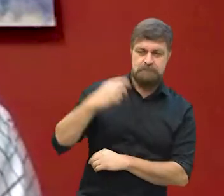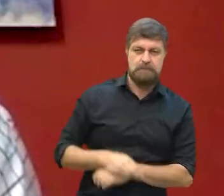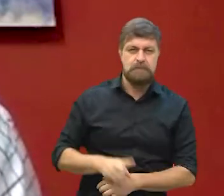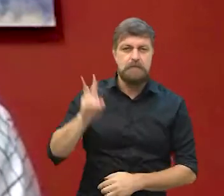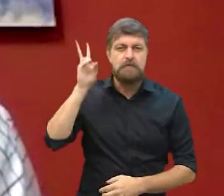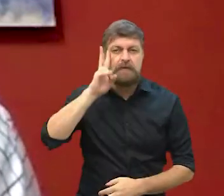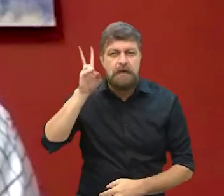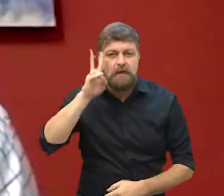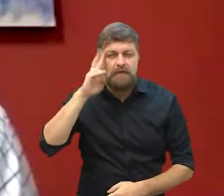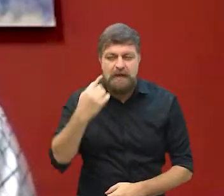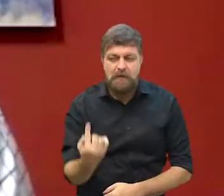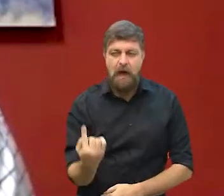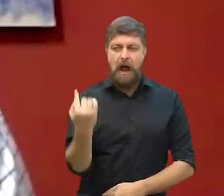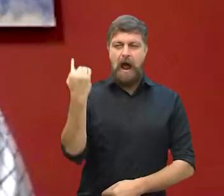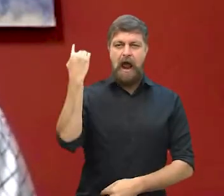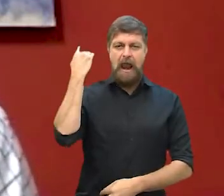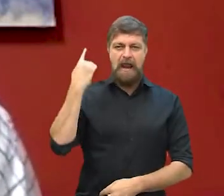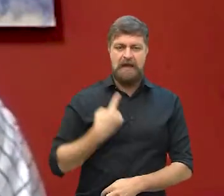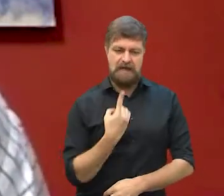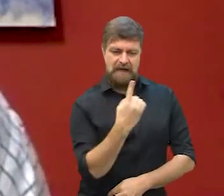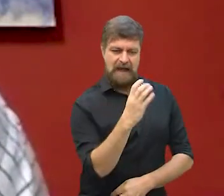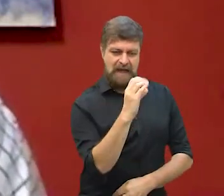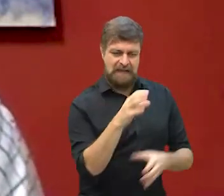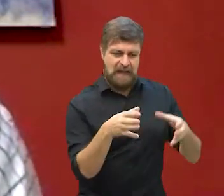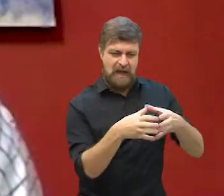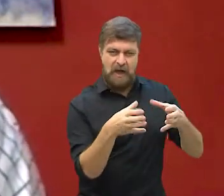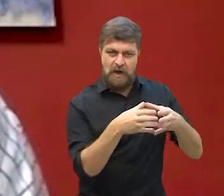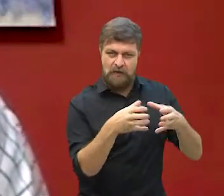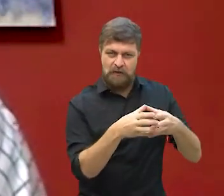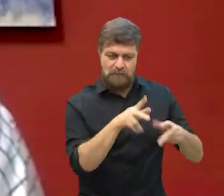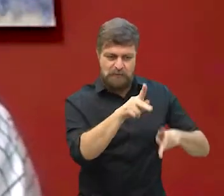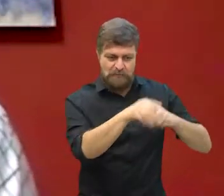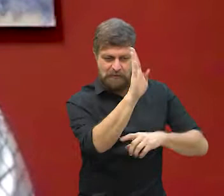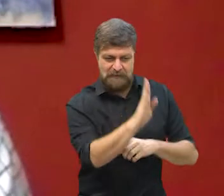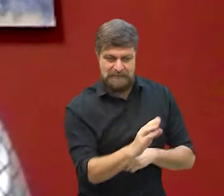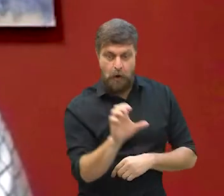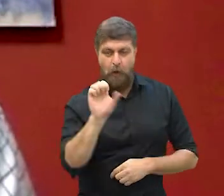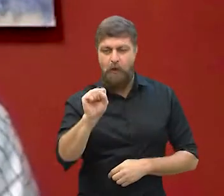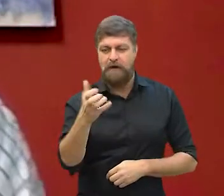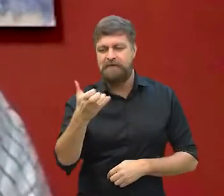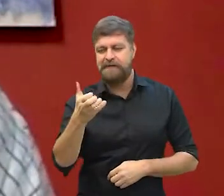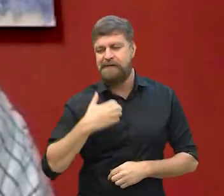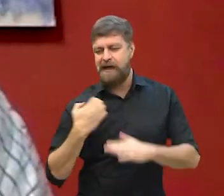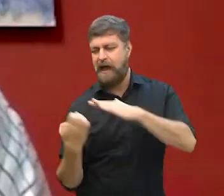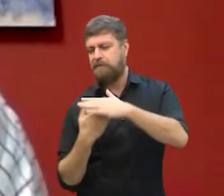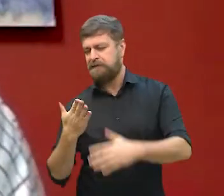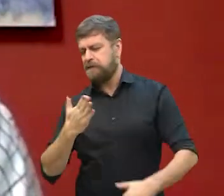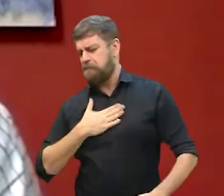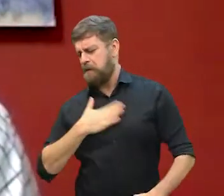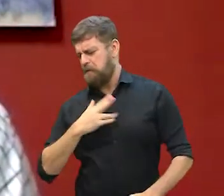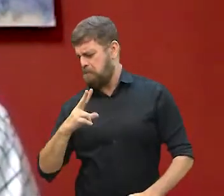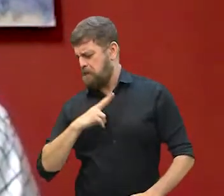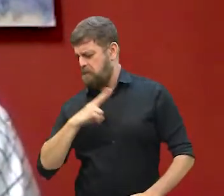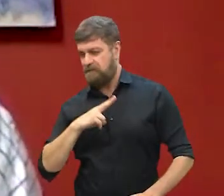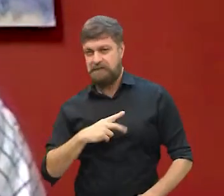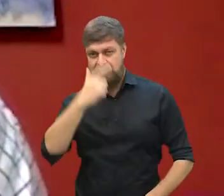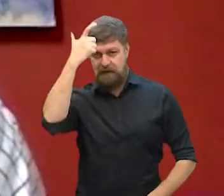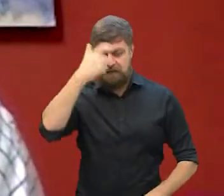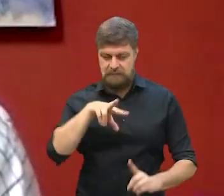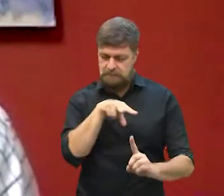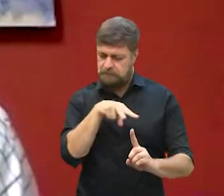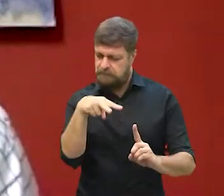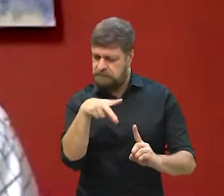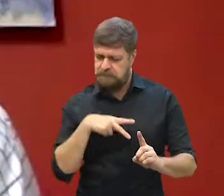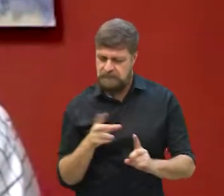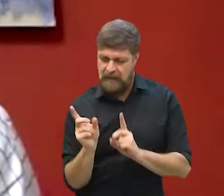eu lembro que de cada 10 brasileiros, aí 8 queria ter um negócio próprio. E a minha experiência, meu expertise